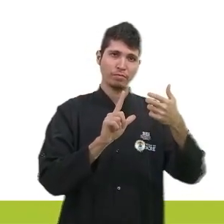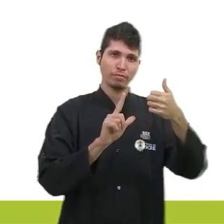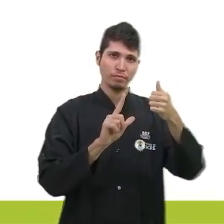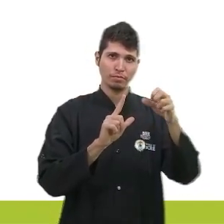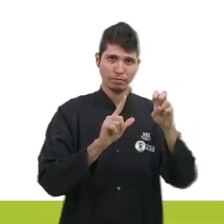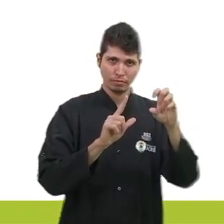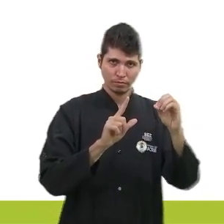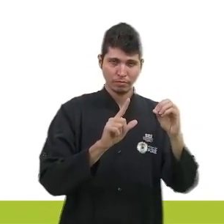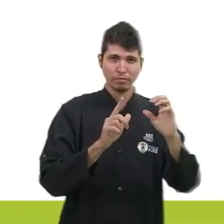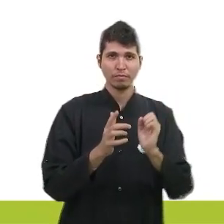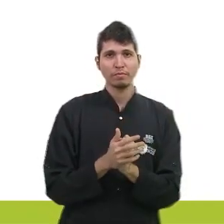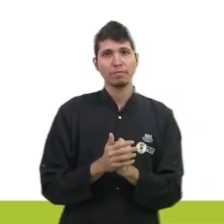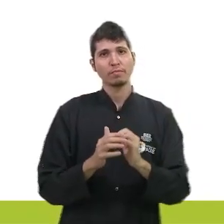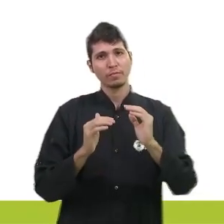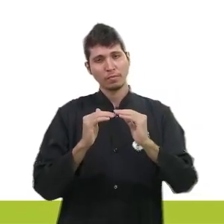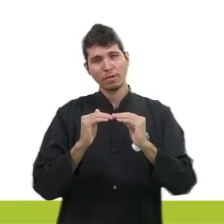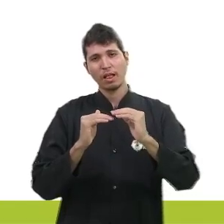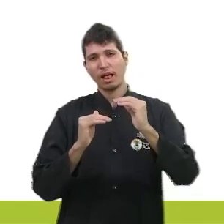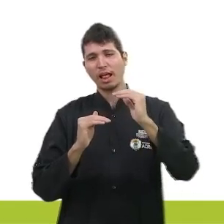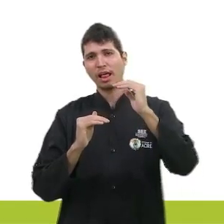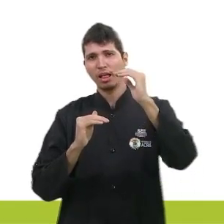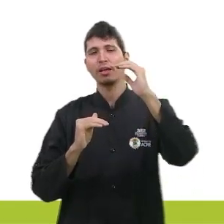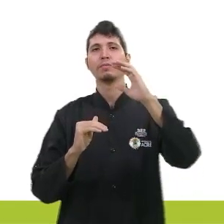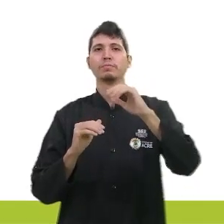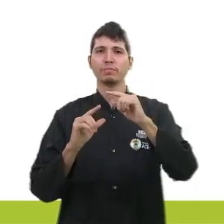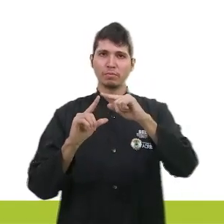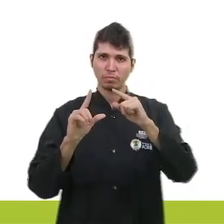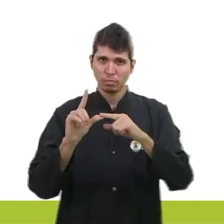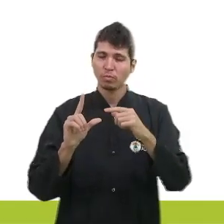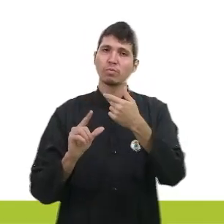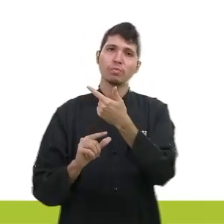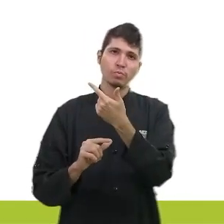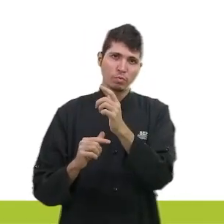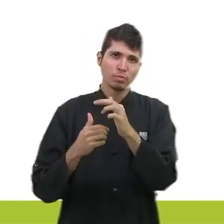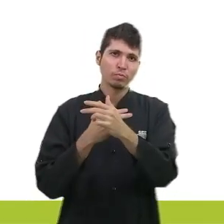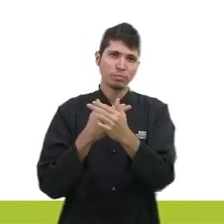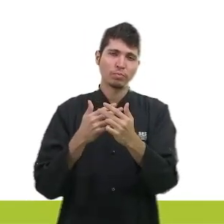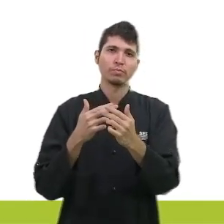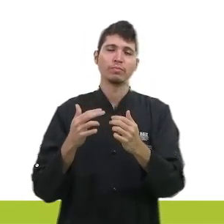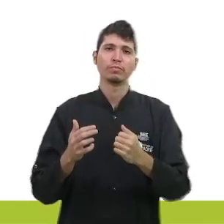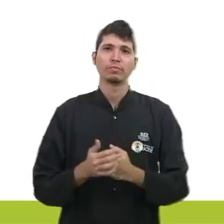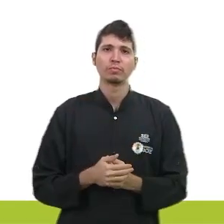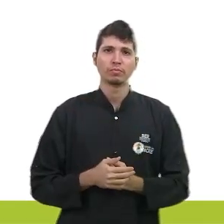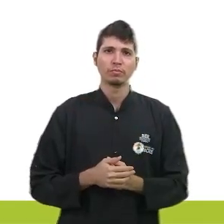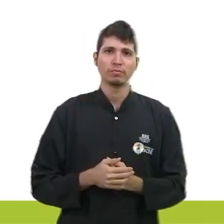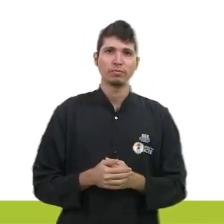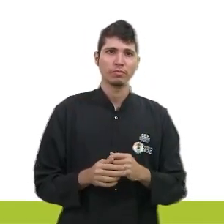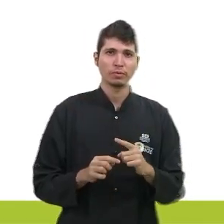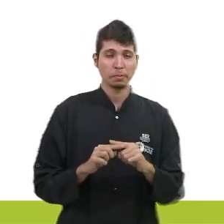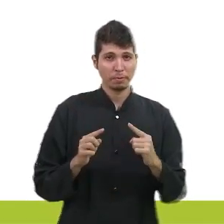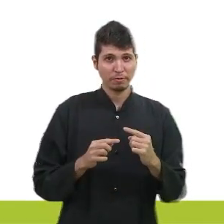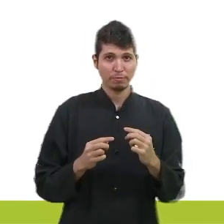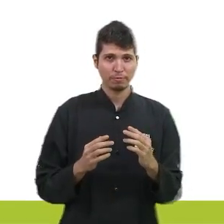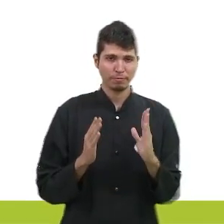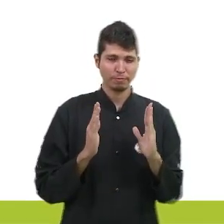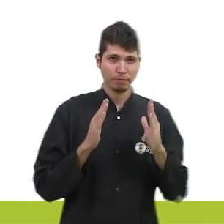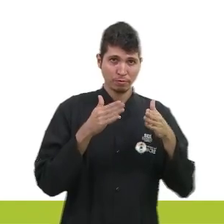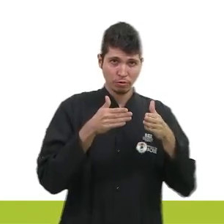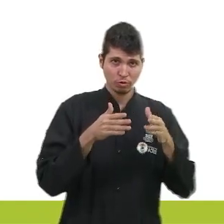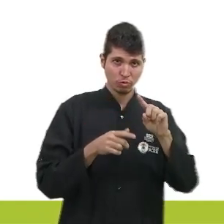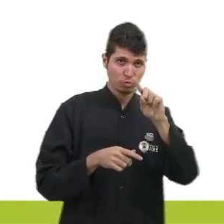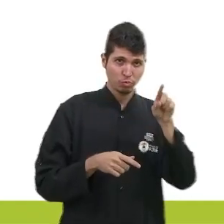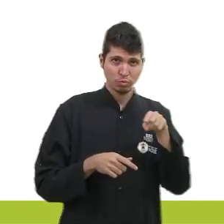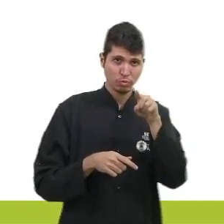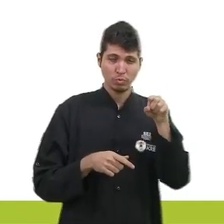para maiores valores. Mas, por enquanto, eu vou me atentar somente a esses que são chamados ângulos notáveis. Eu vou mostrar para